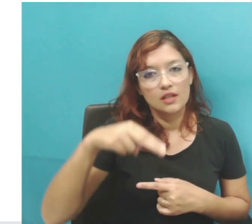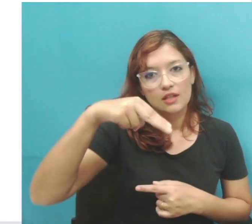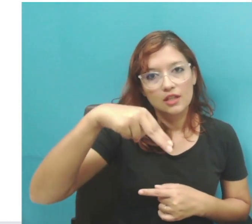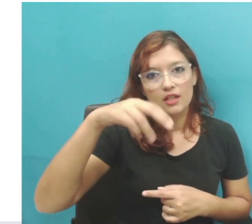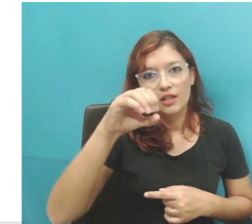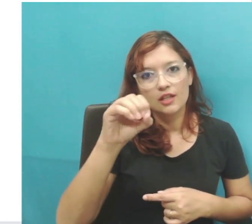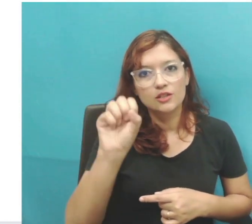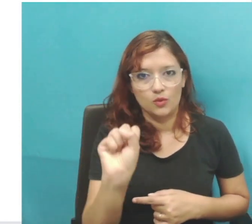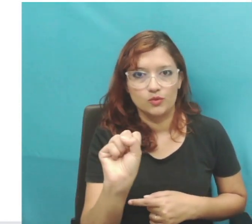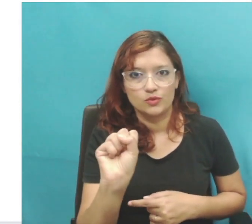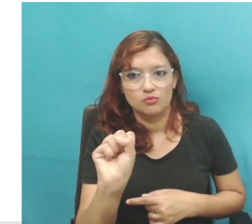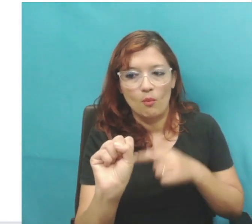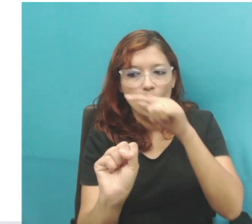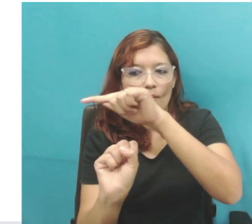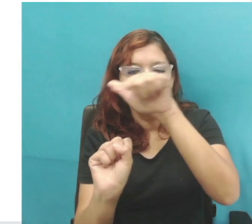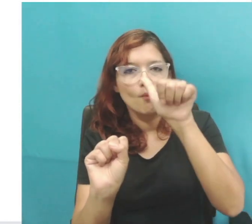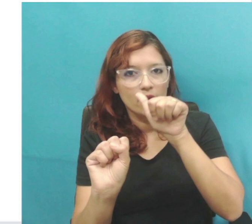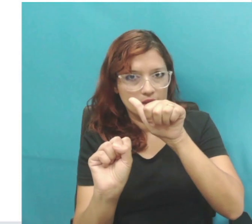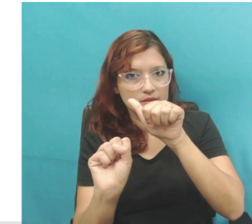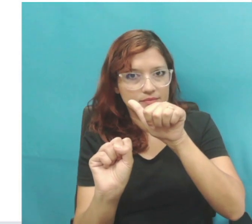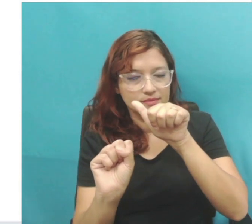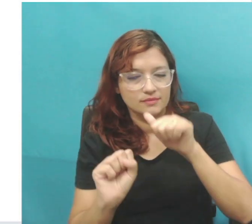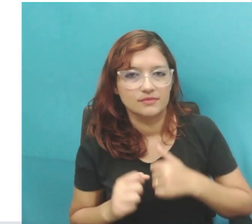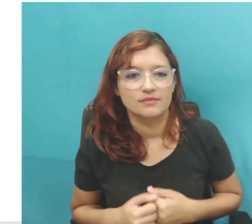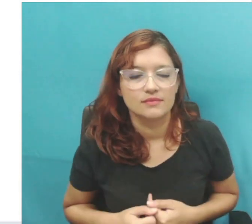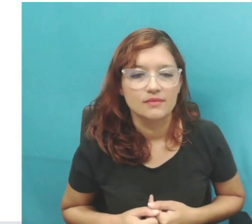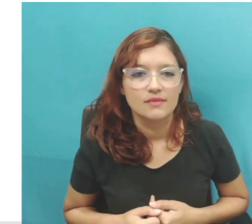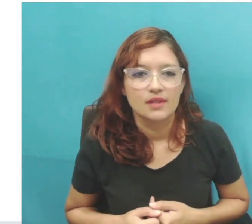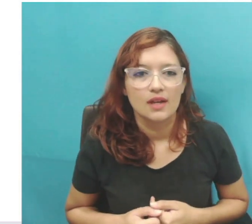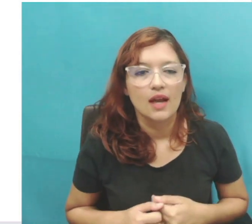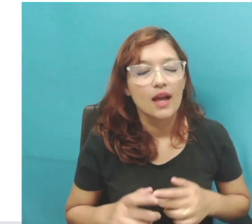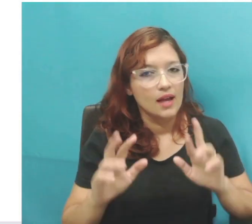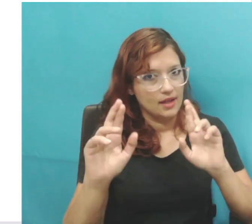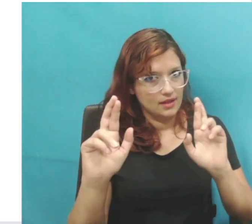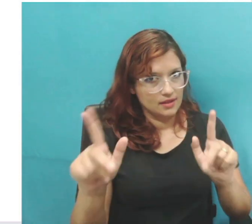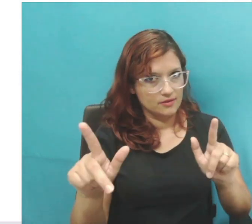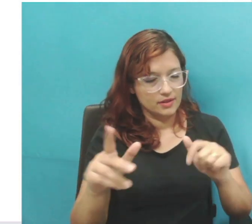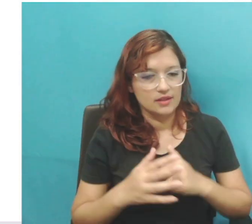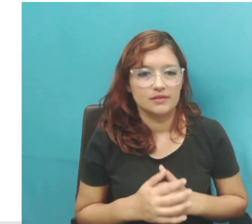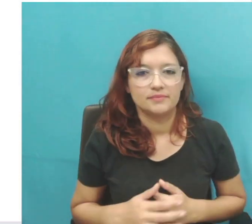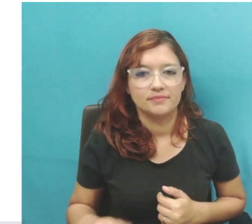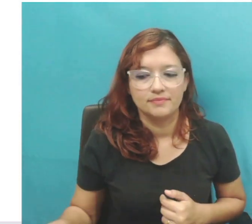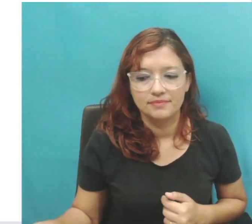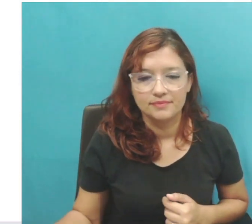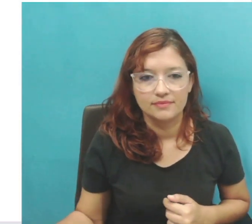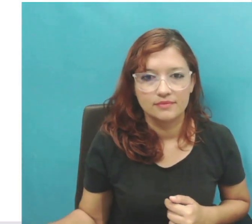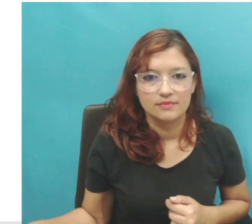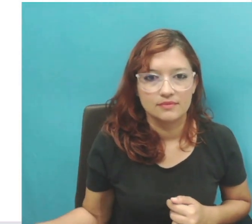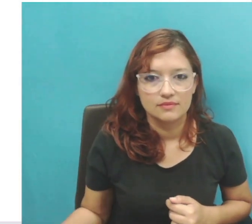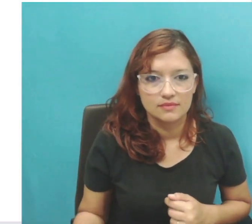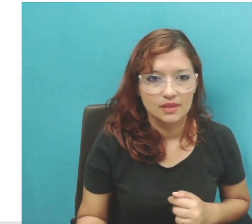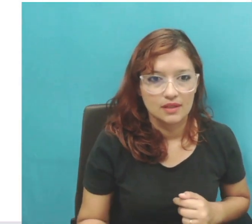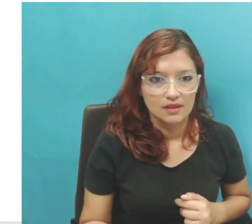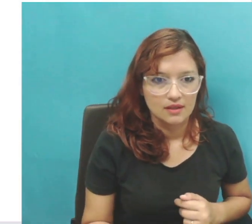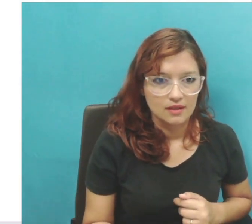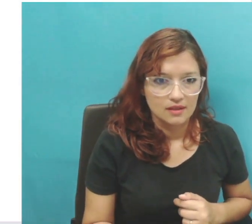Ó, tem nós e tem nos, sem o acento. É